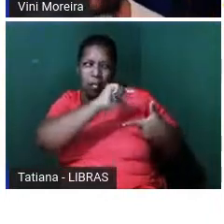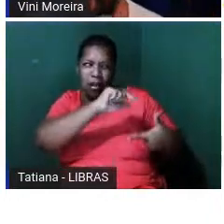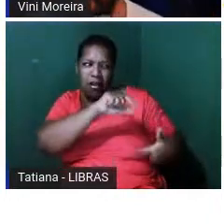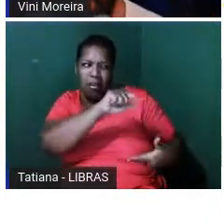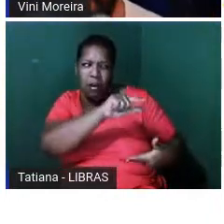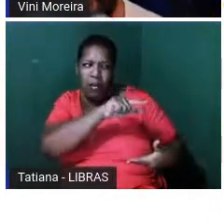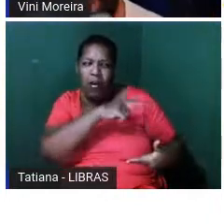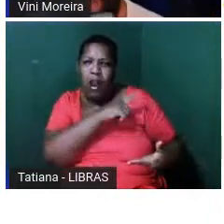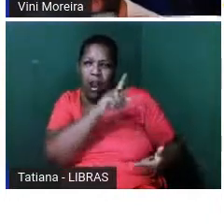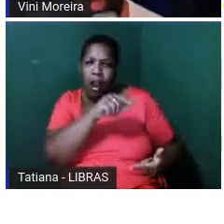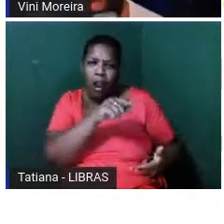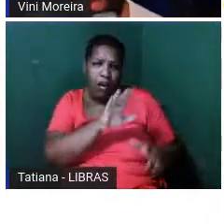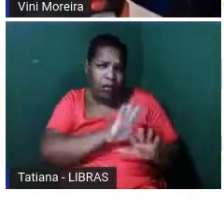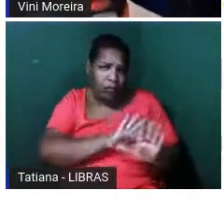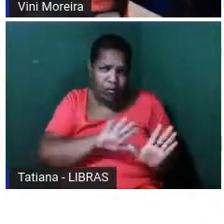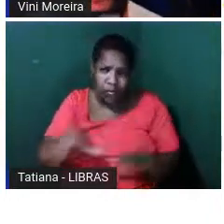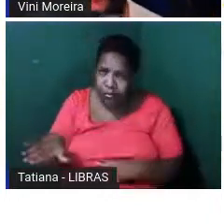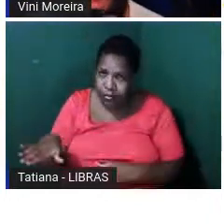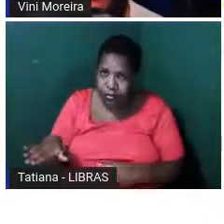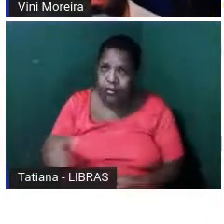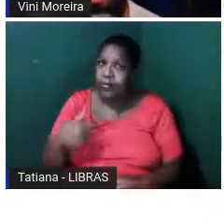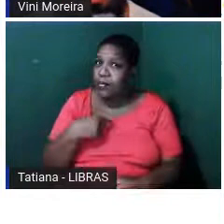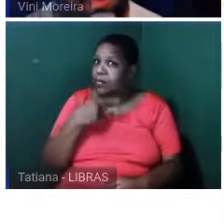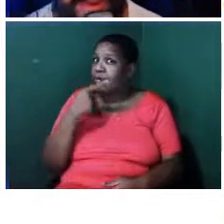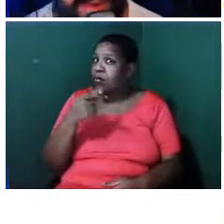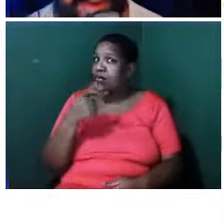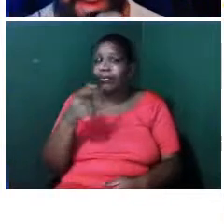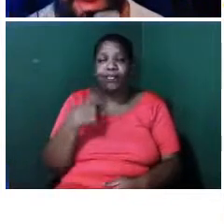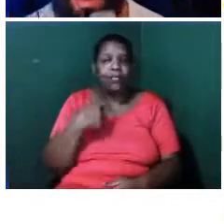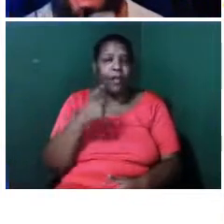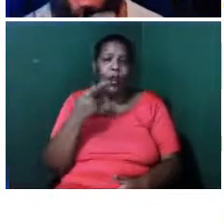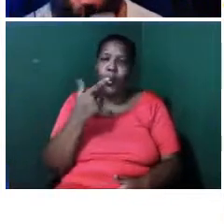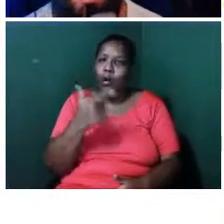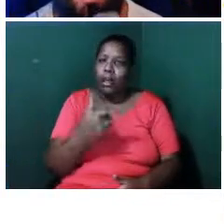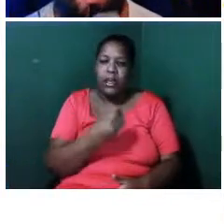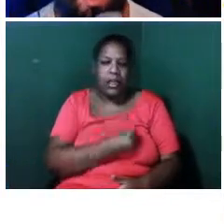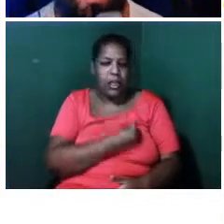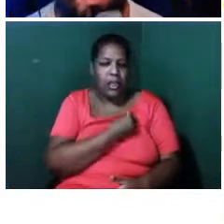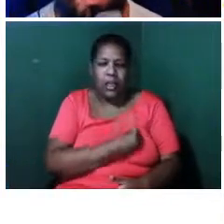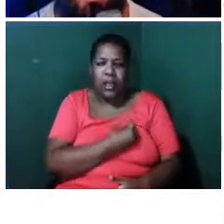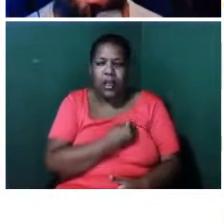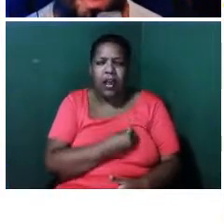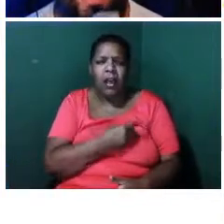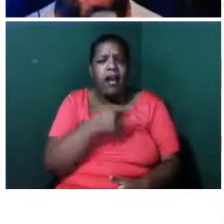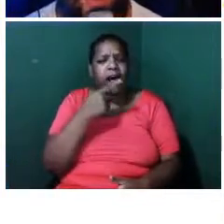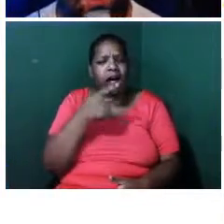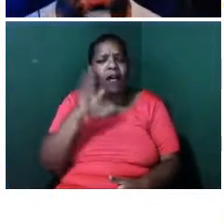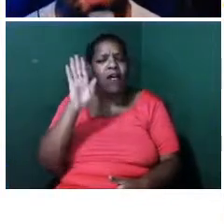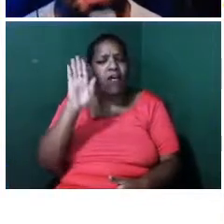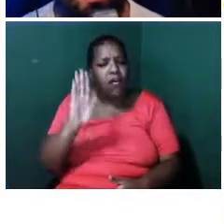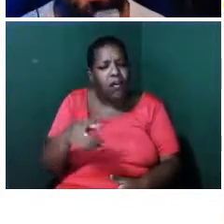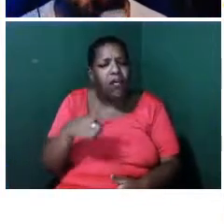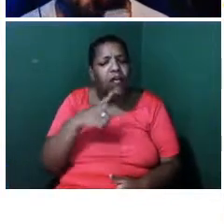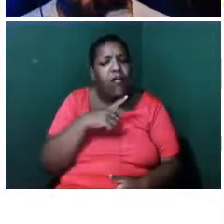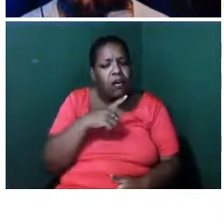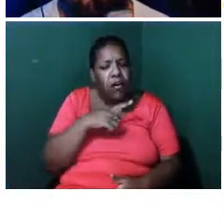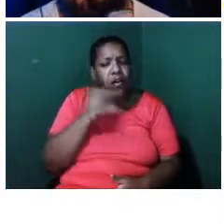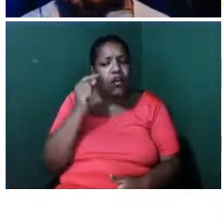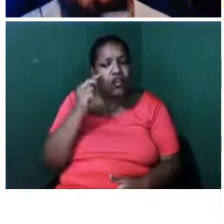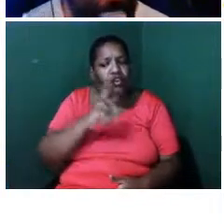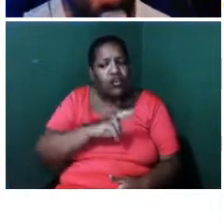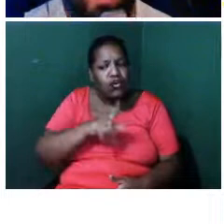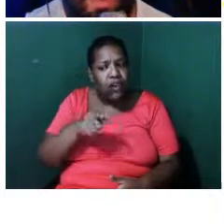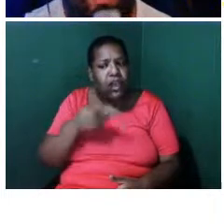da indústria é eu quero começar dizendo que isso não existe isso só vai fazer diferença real